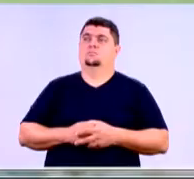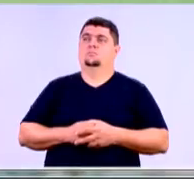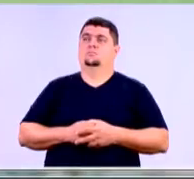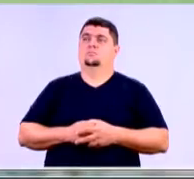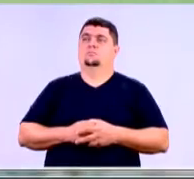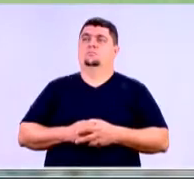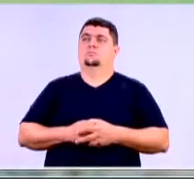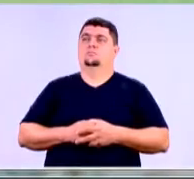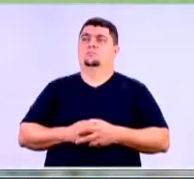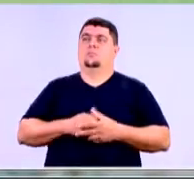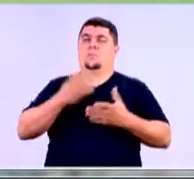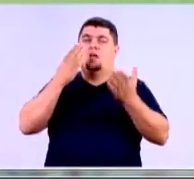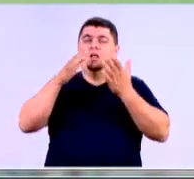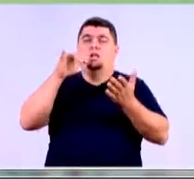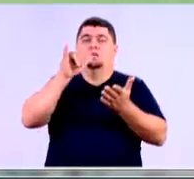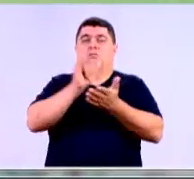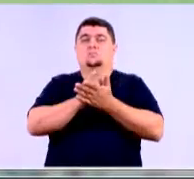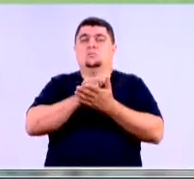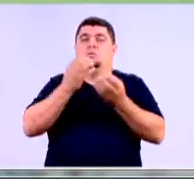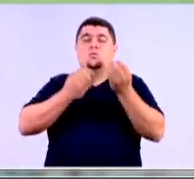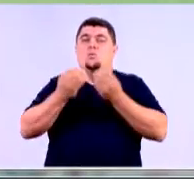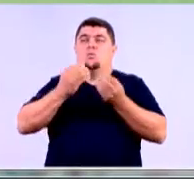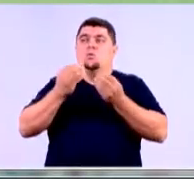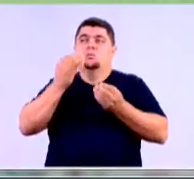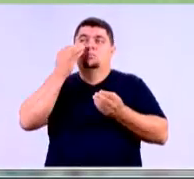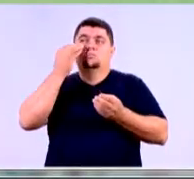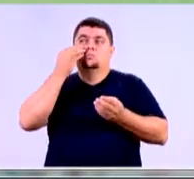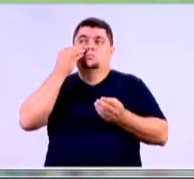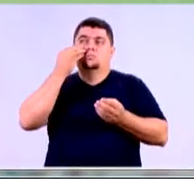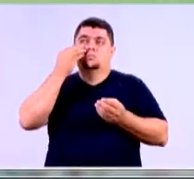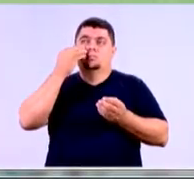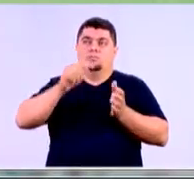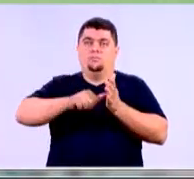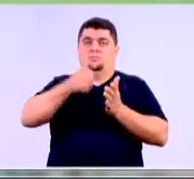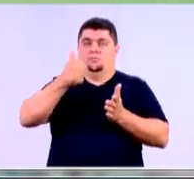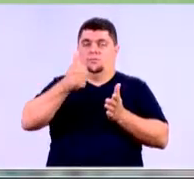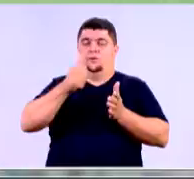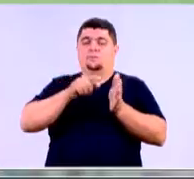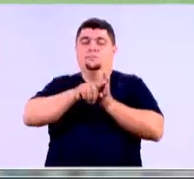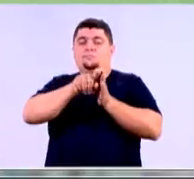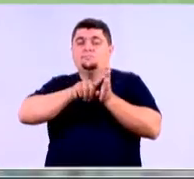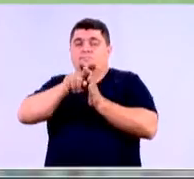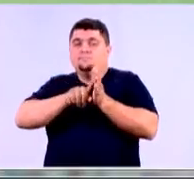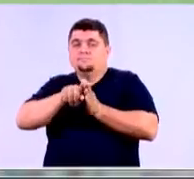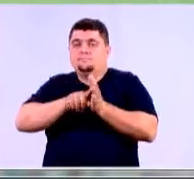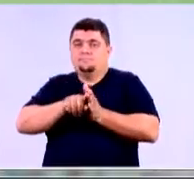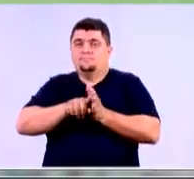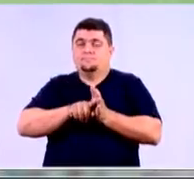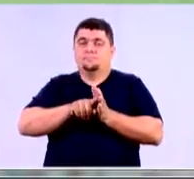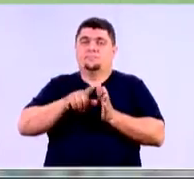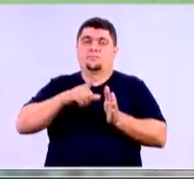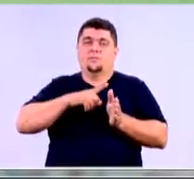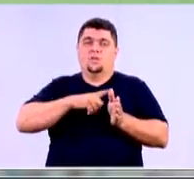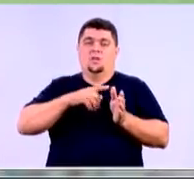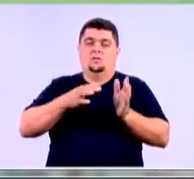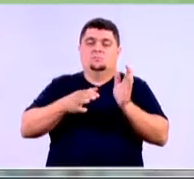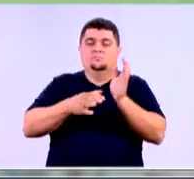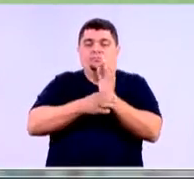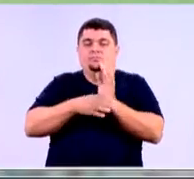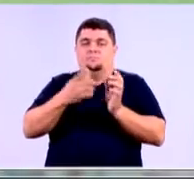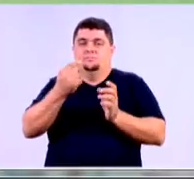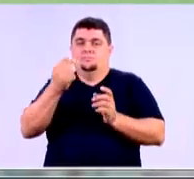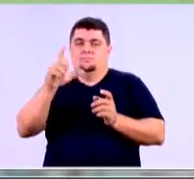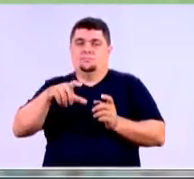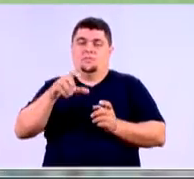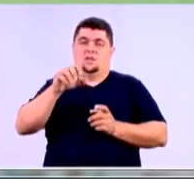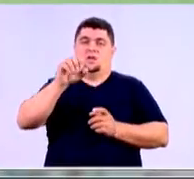Então, análise da ficha cadastral. Como que a gente vai analisar? Centrais de proteção ao crédito. As principais centrais de proteção ao crédito